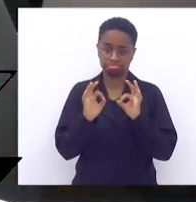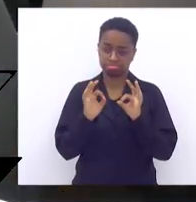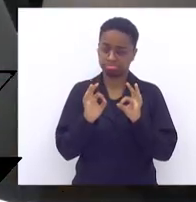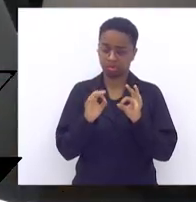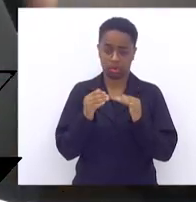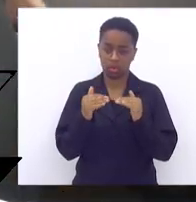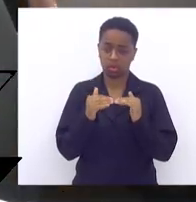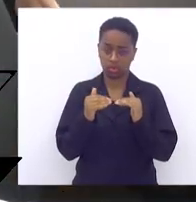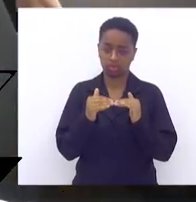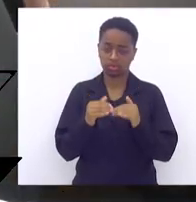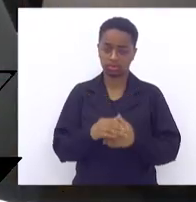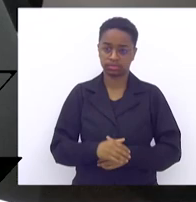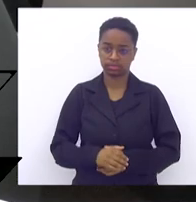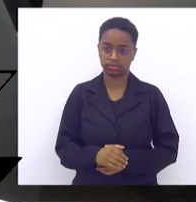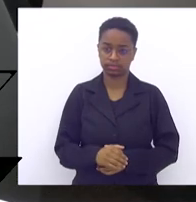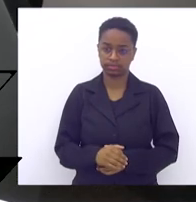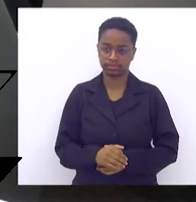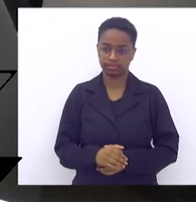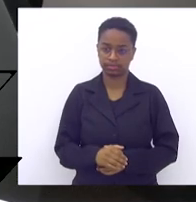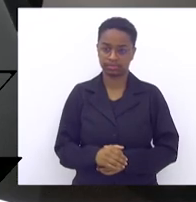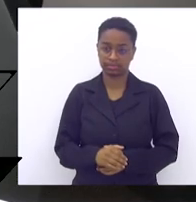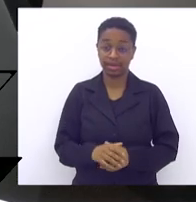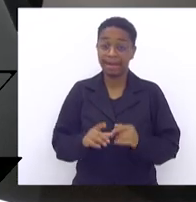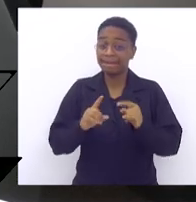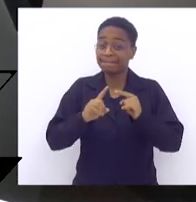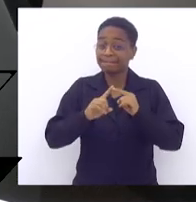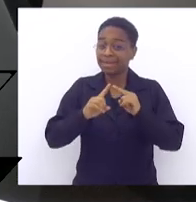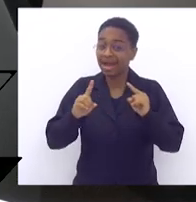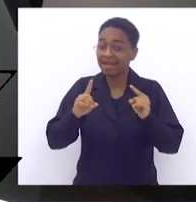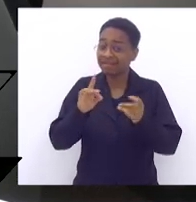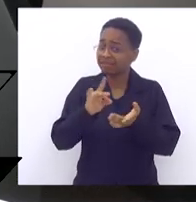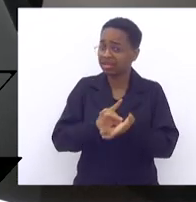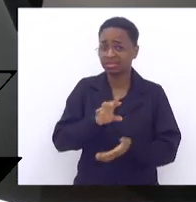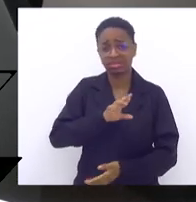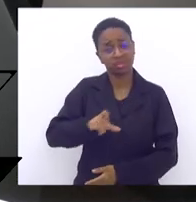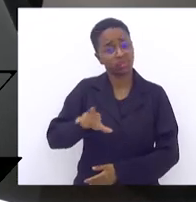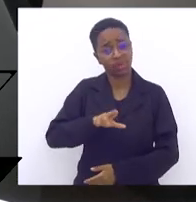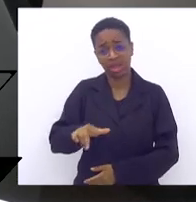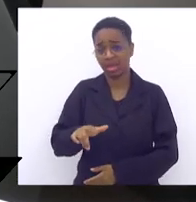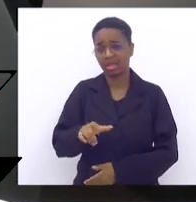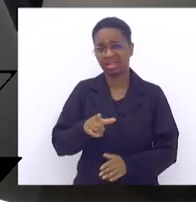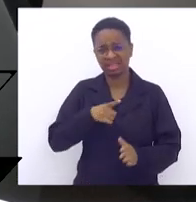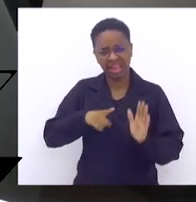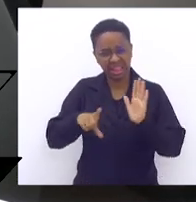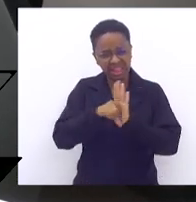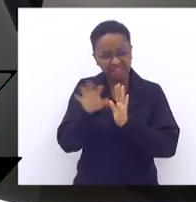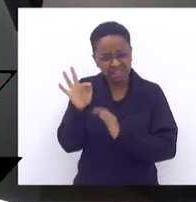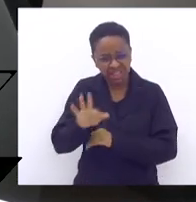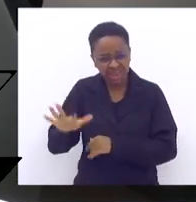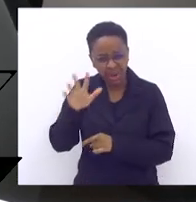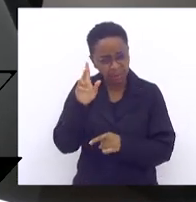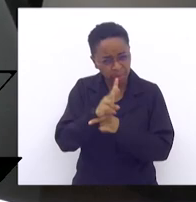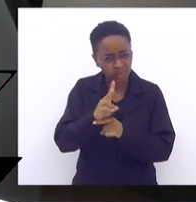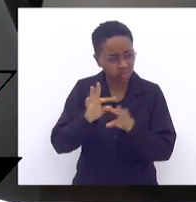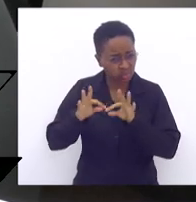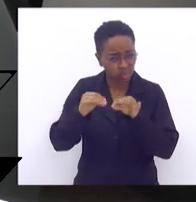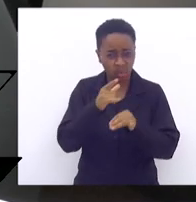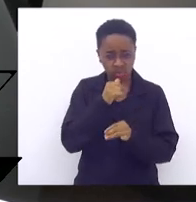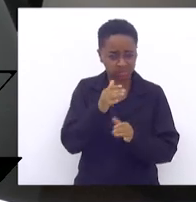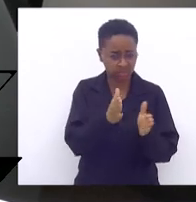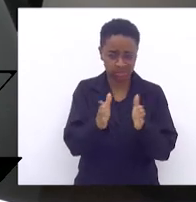grau. Não, mas não é verdade que tem legislação federal protegendo todos os